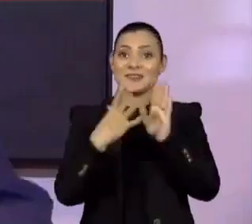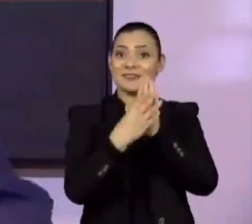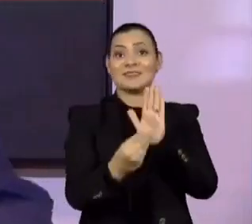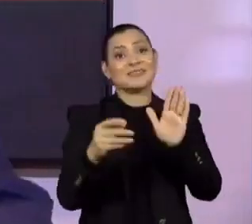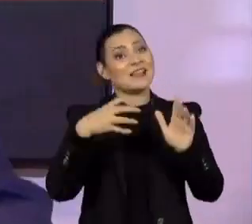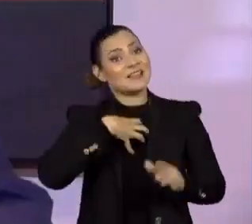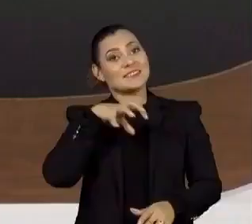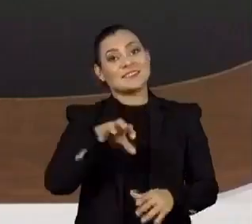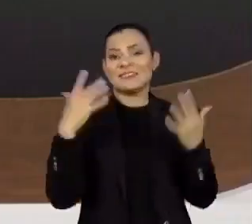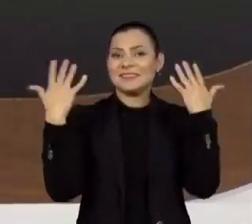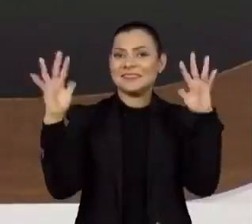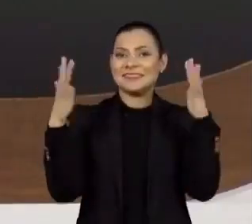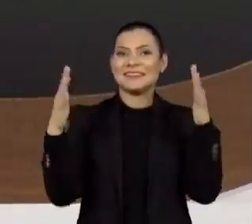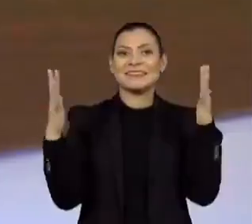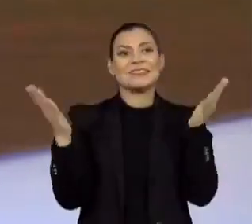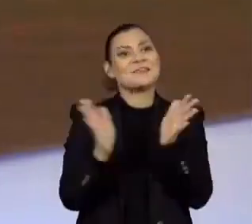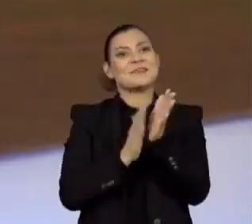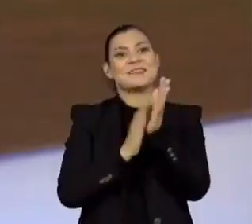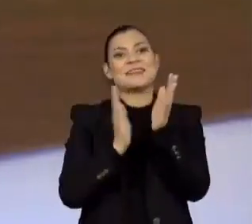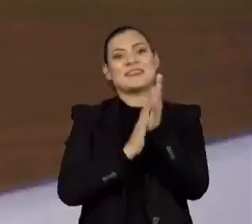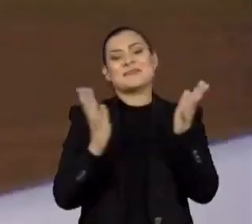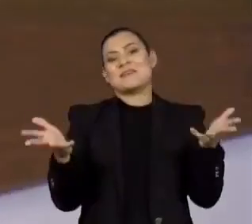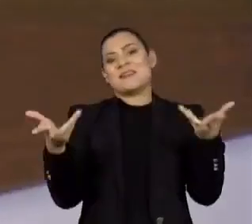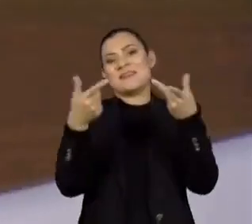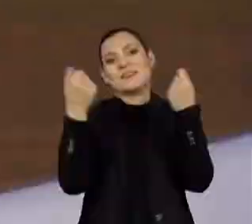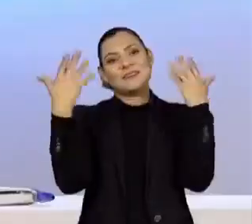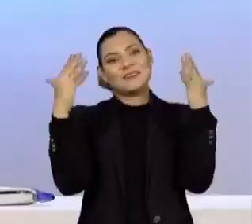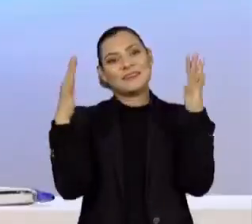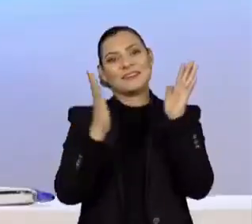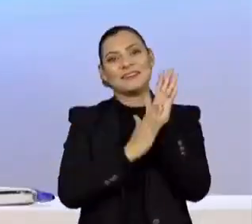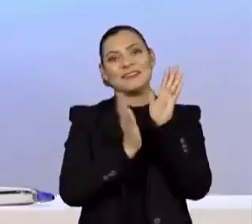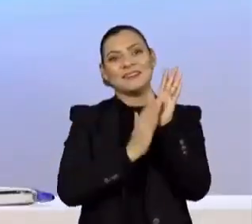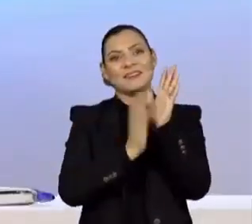isso. É isso, maravilhoso. Parabéns. Obrigado.